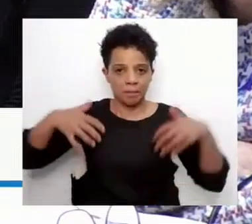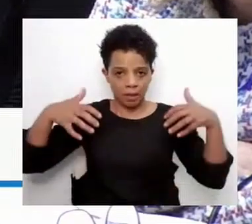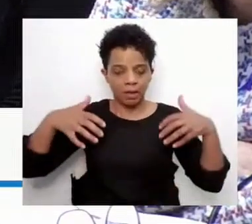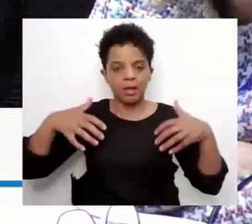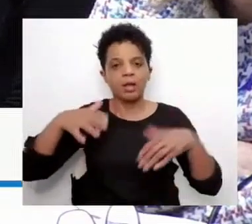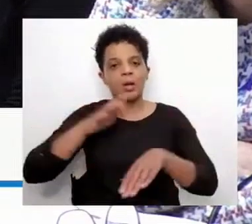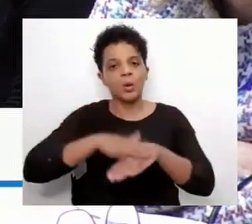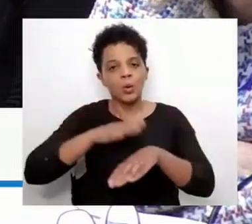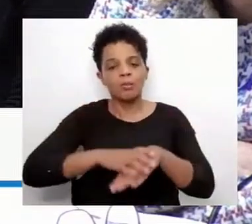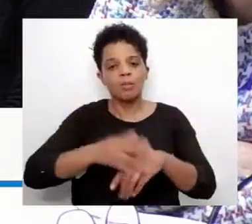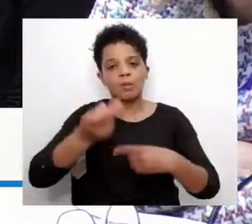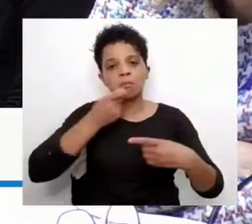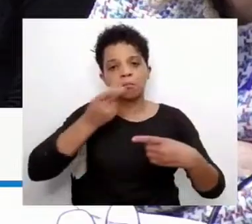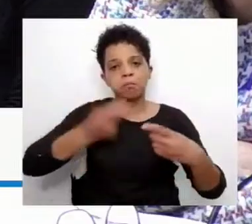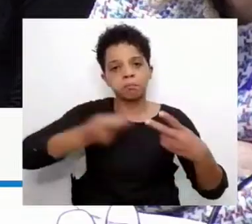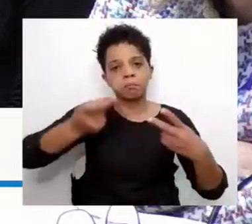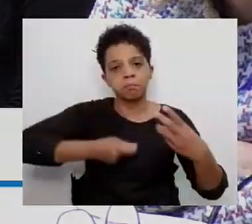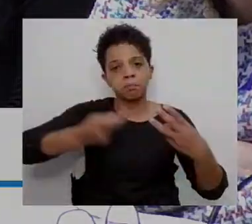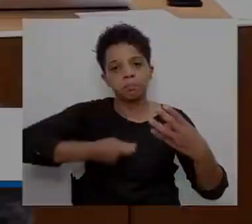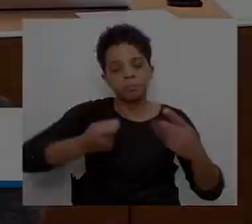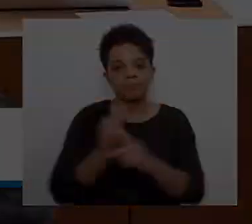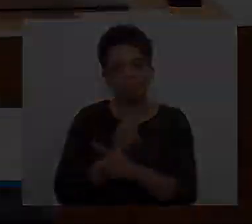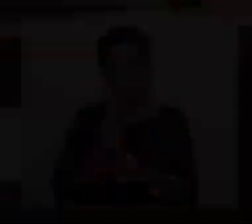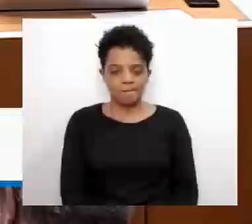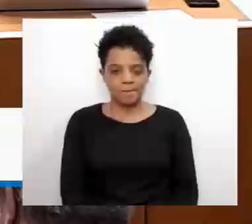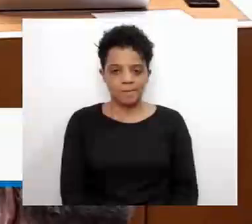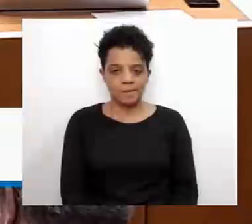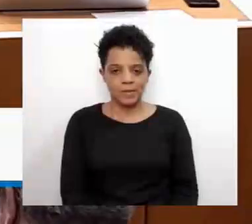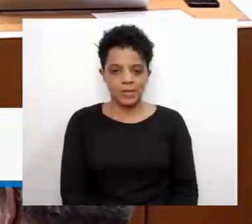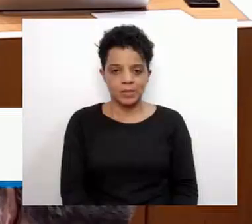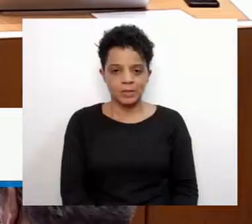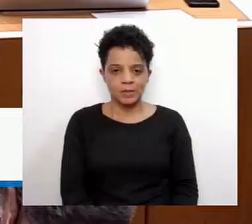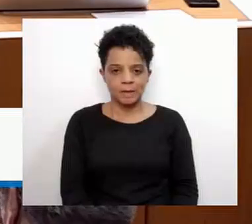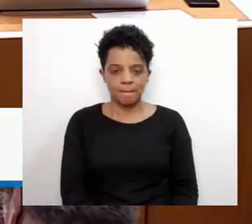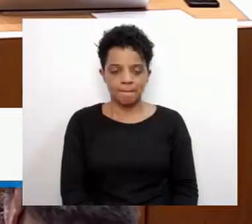pudessem responder então estas questões. Muito obrigada.